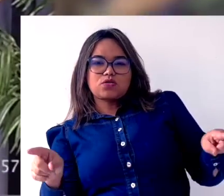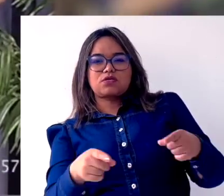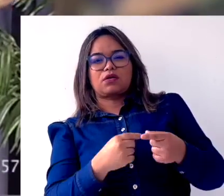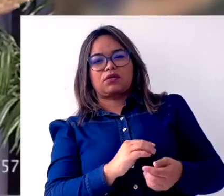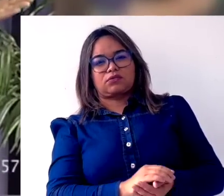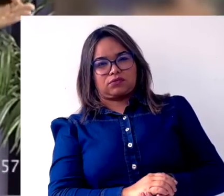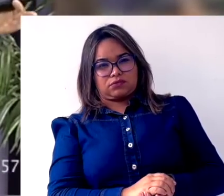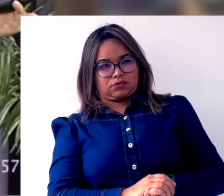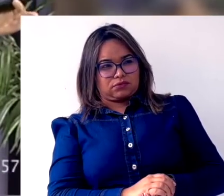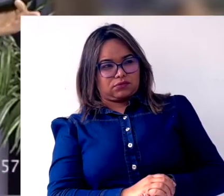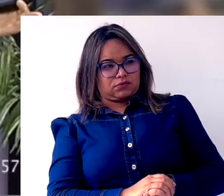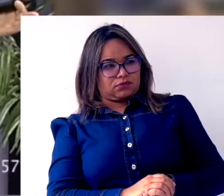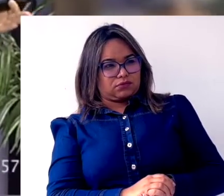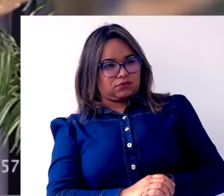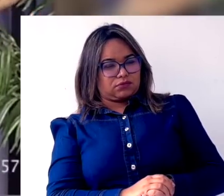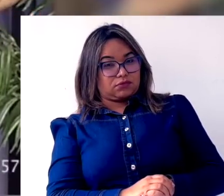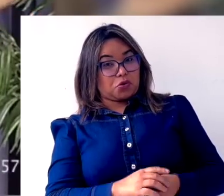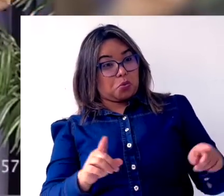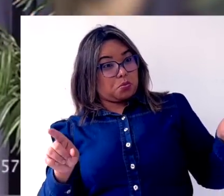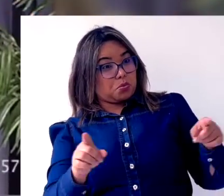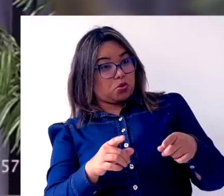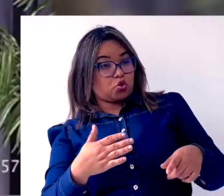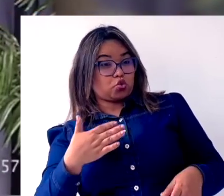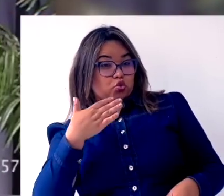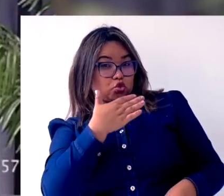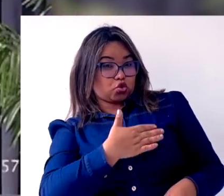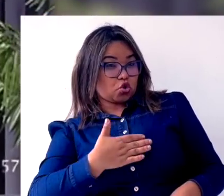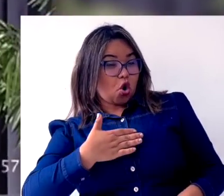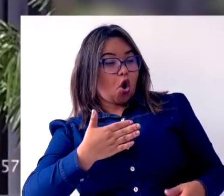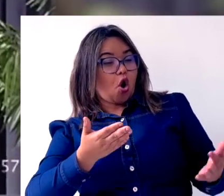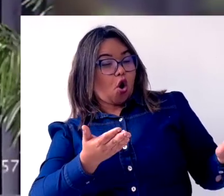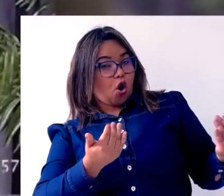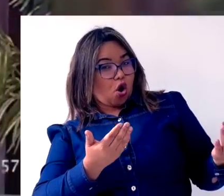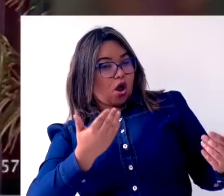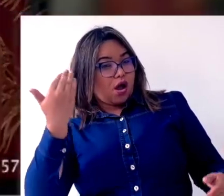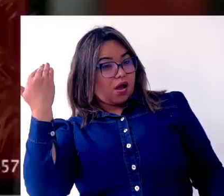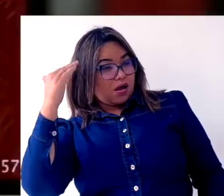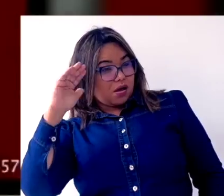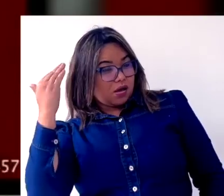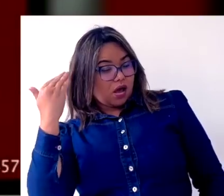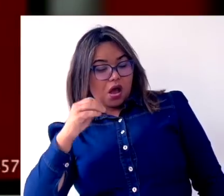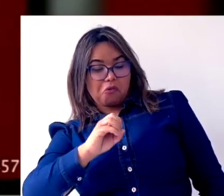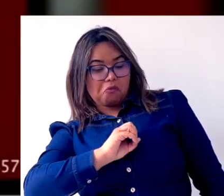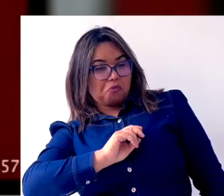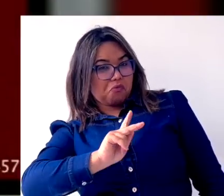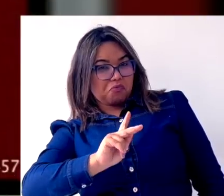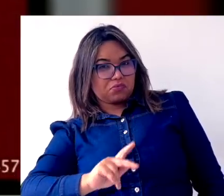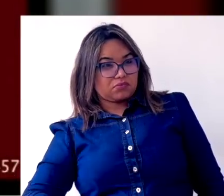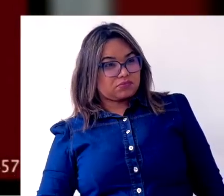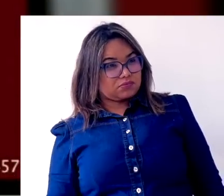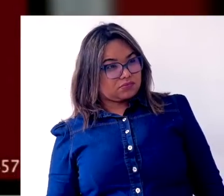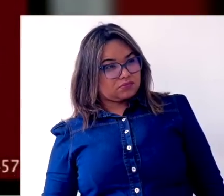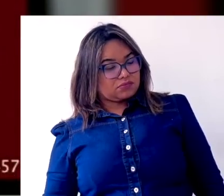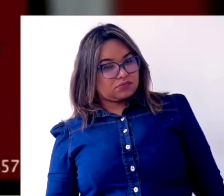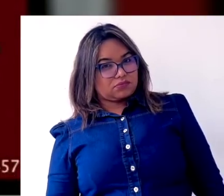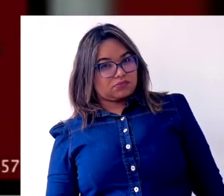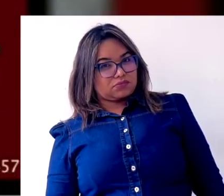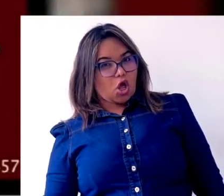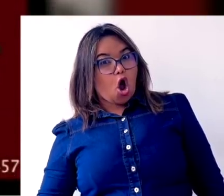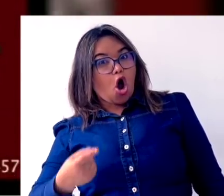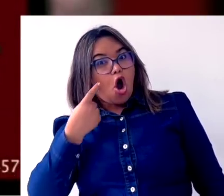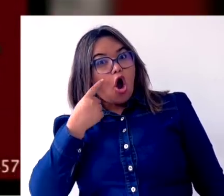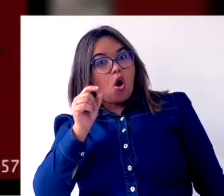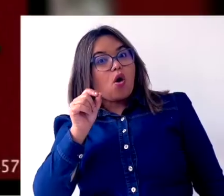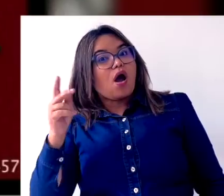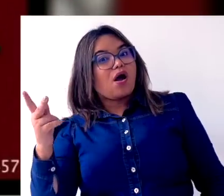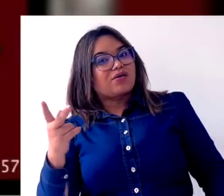os jovens a compreendem. E isso basta. Mas vamos observar e ver o que acontece. Ah, foi ótimo, nós